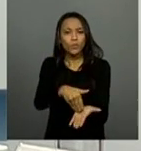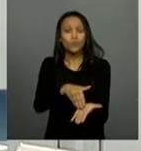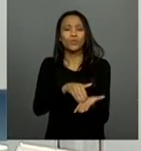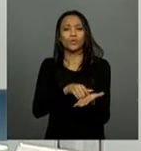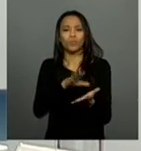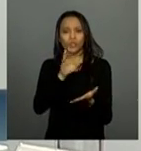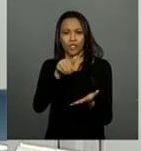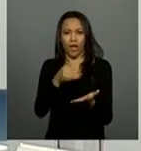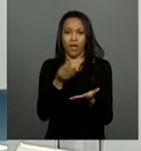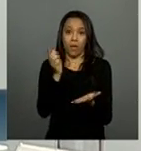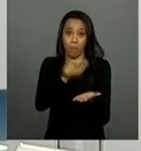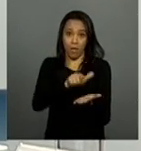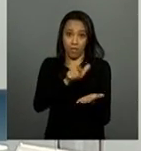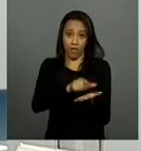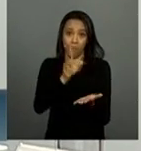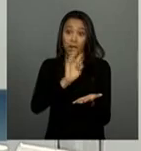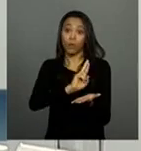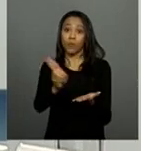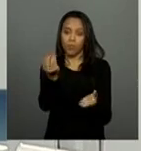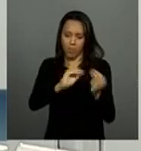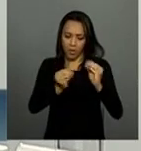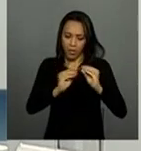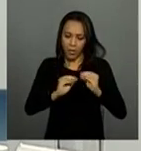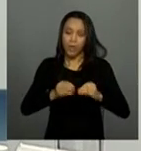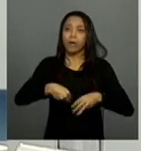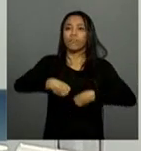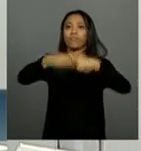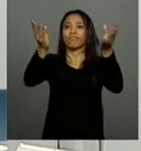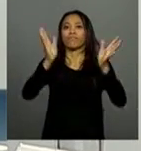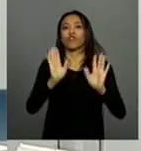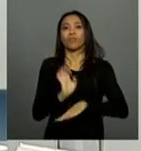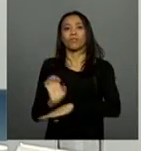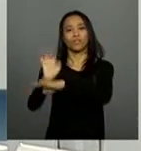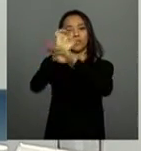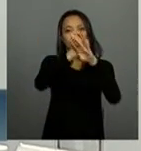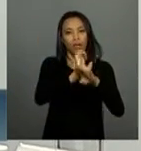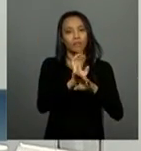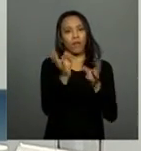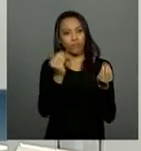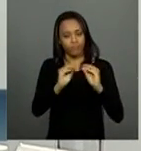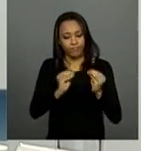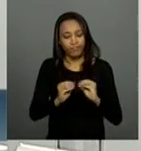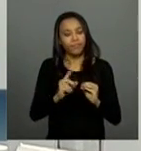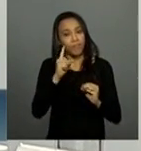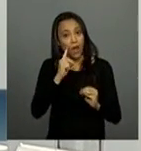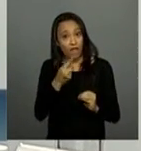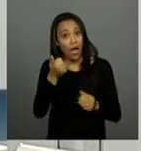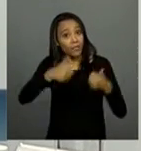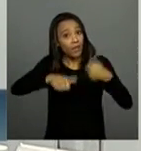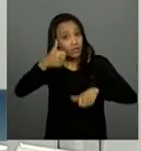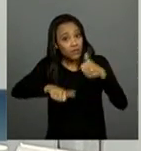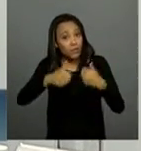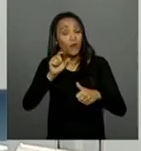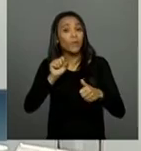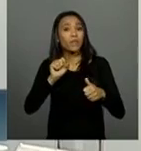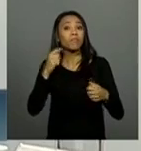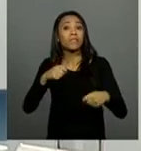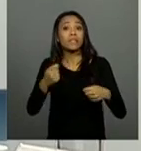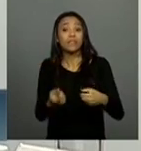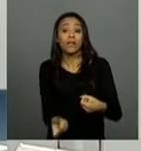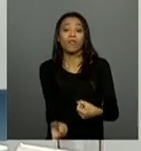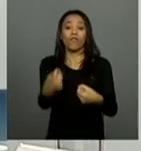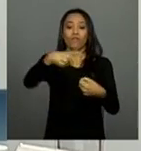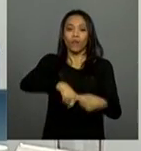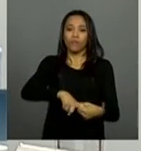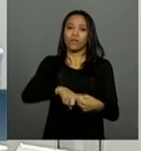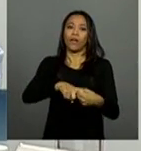cadastro já para os estados, que é o módulo automático de análise. Então, já sai automática análise recomendando o que tem que ser feito de recuperação.